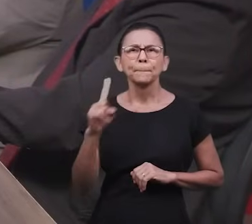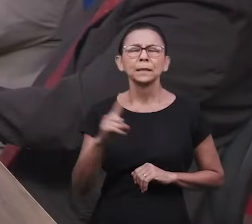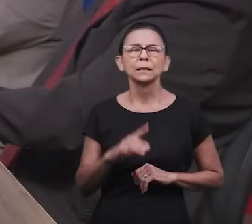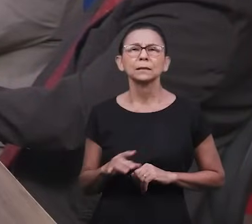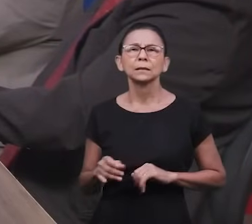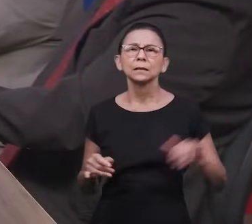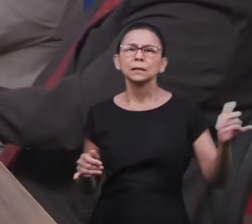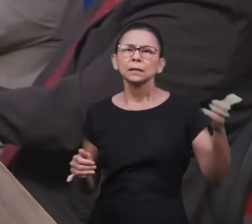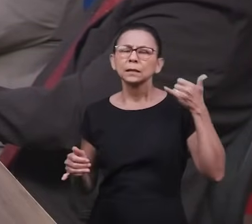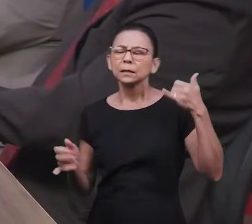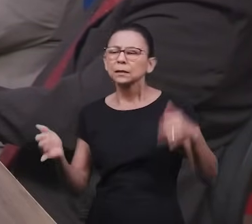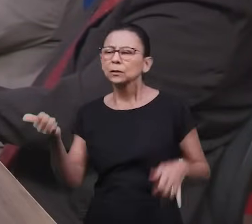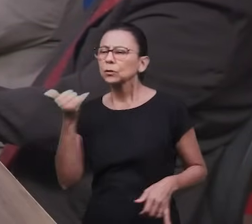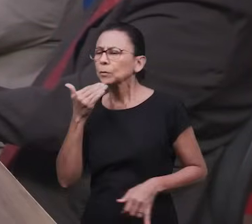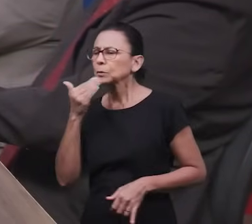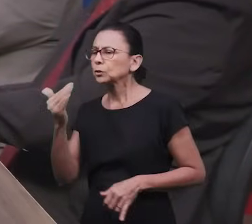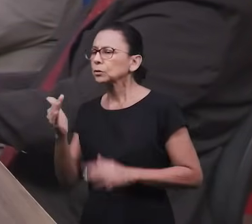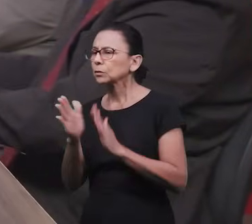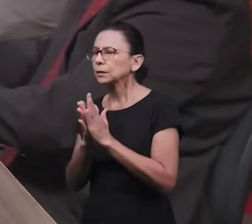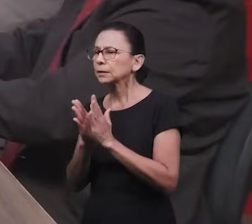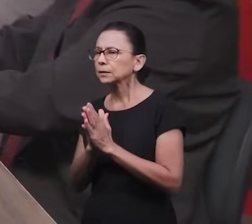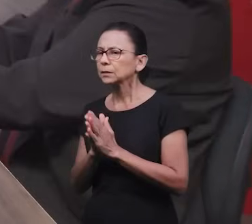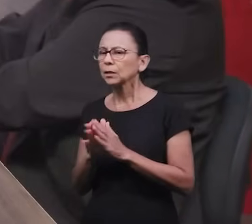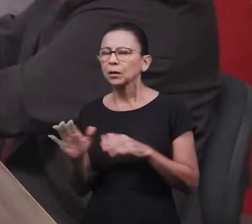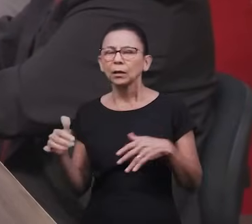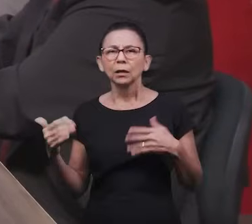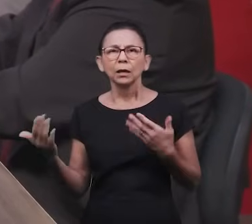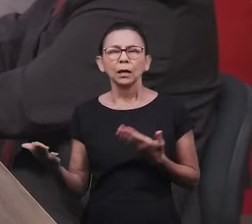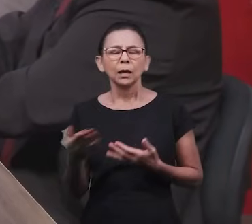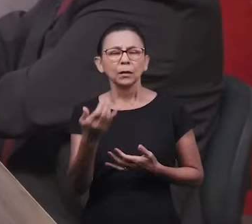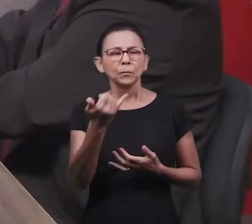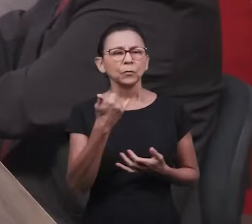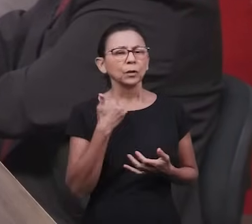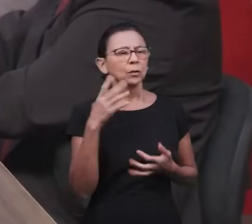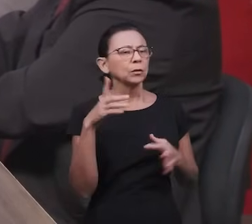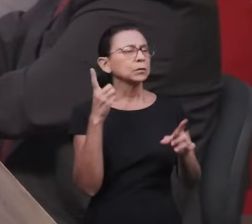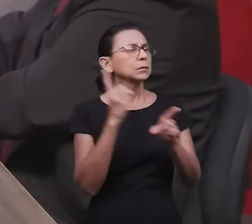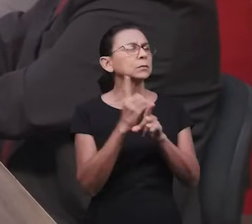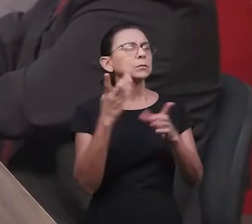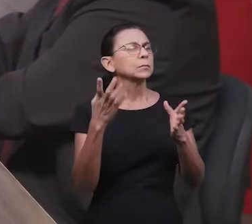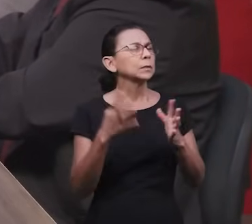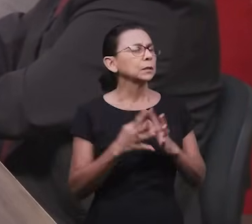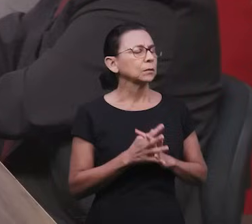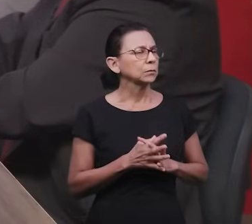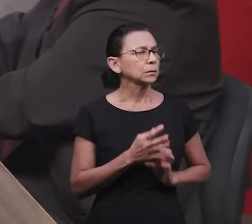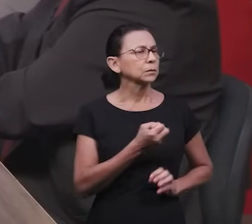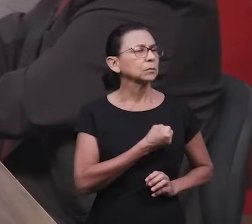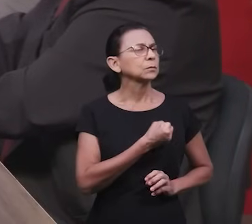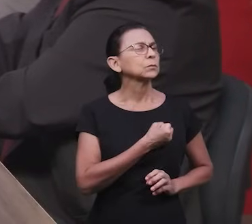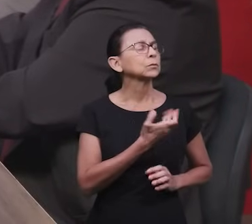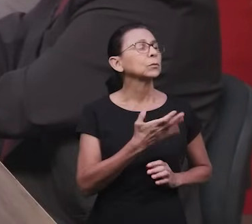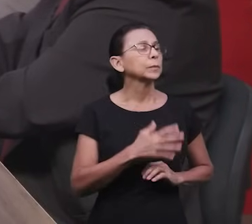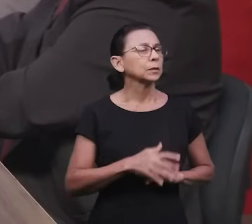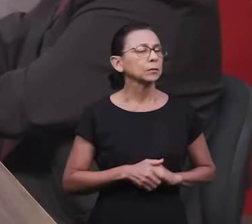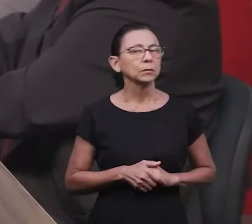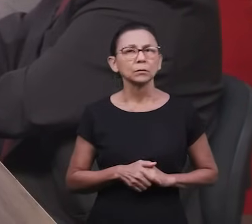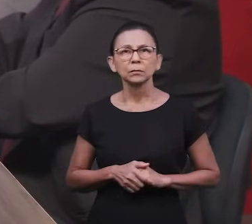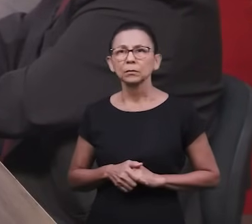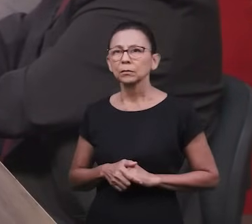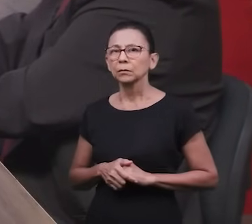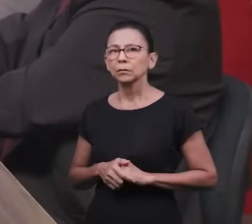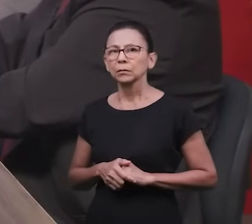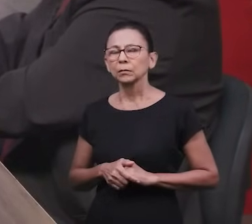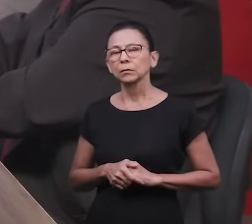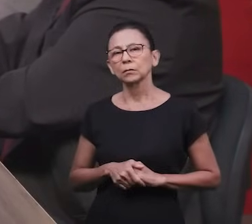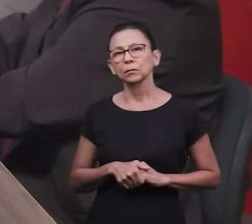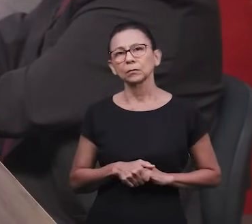Belo Horizonte uma pessoa pedindo oração. Aí eu perguntei a ela assim, vem cá, como é que você descobriu? A gente sempre pergunta, como é